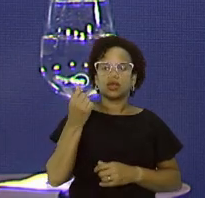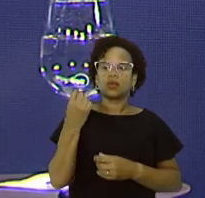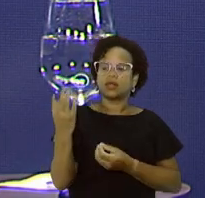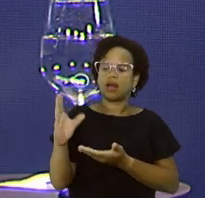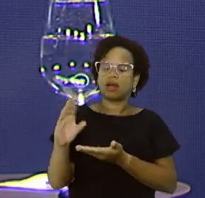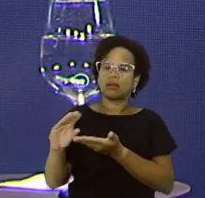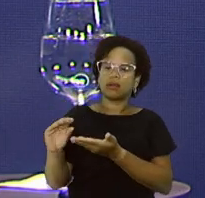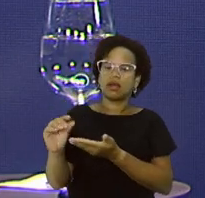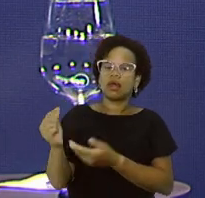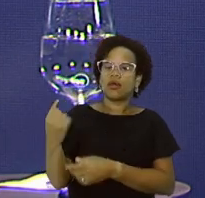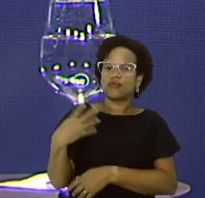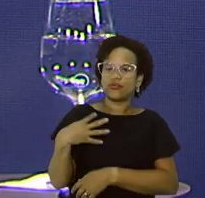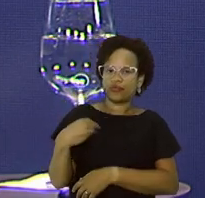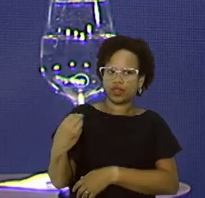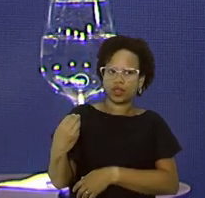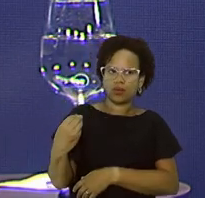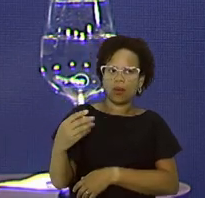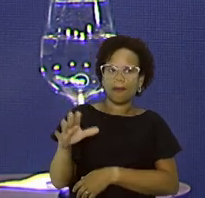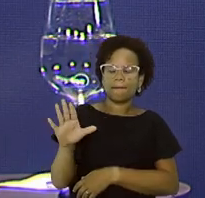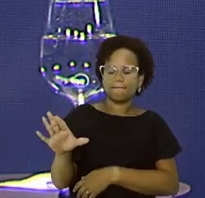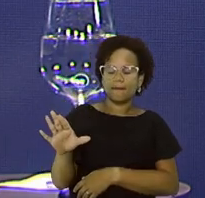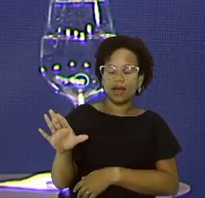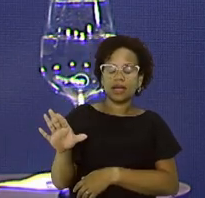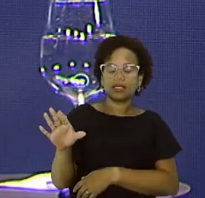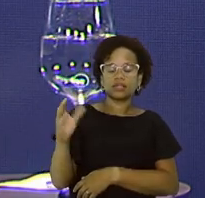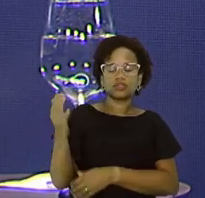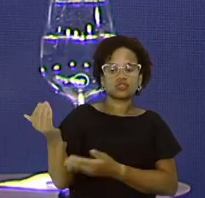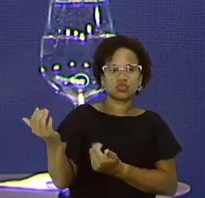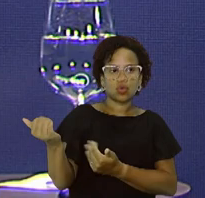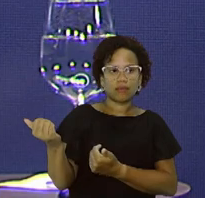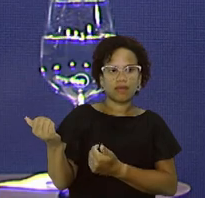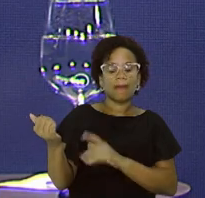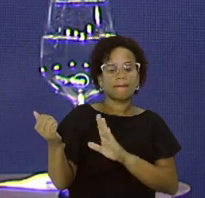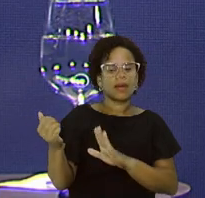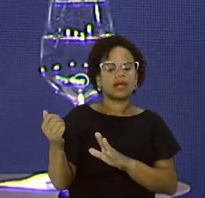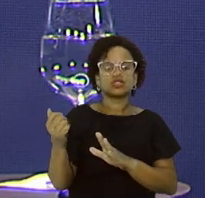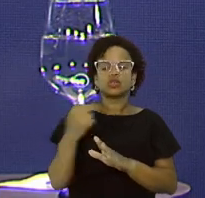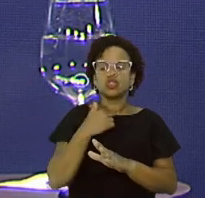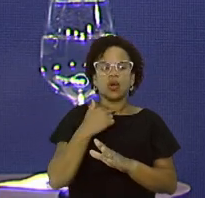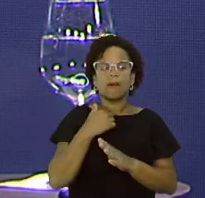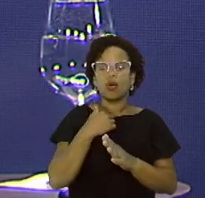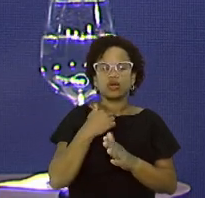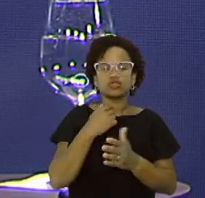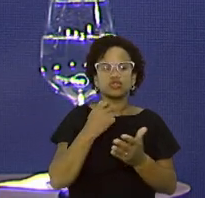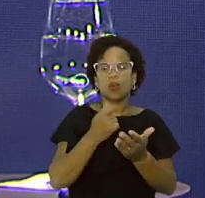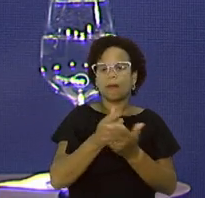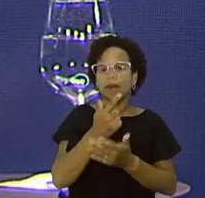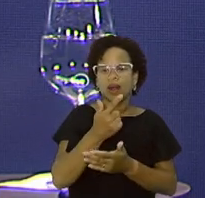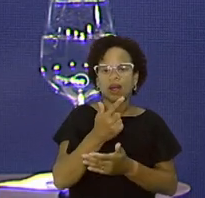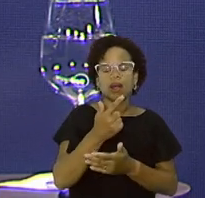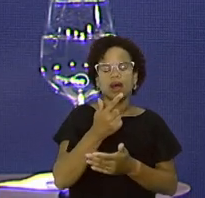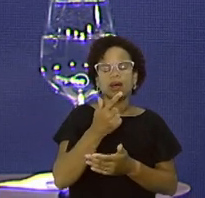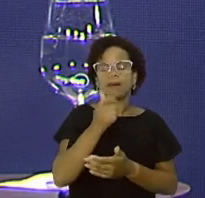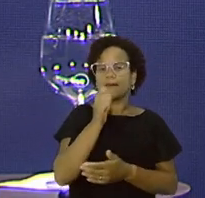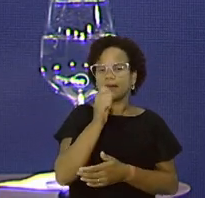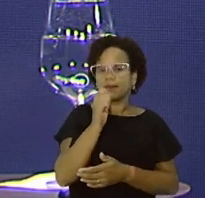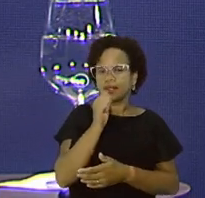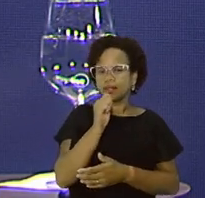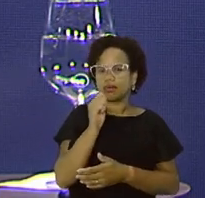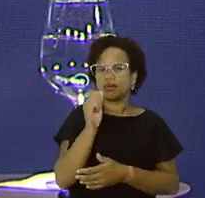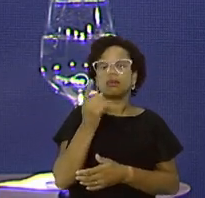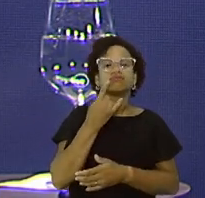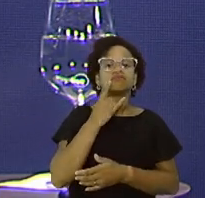e você bota aquele dinheiro não pode ser gastado em lugar que vende bebida alcoólica são as coisas assim inimagináveis né ou você